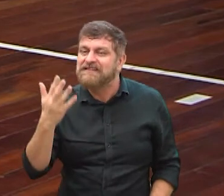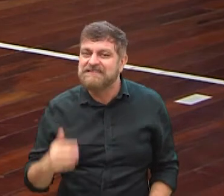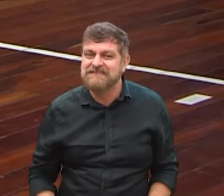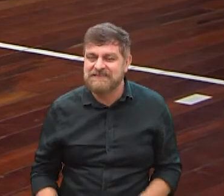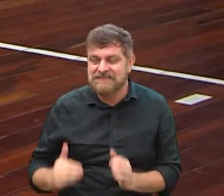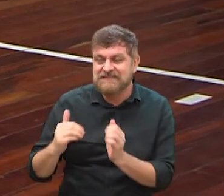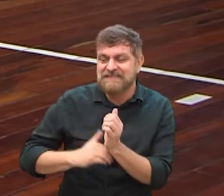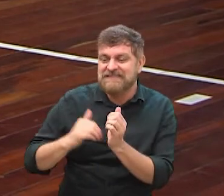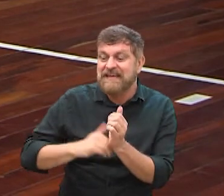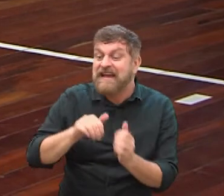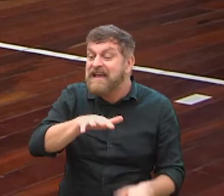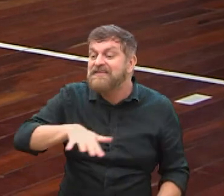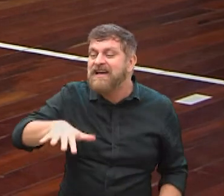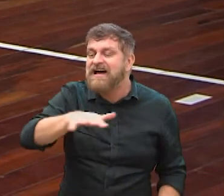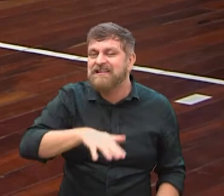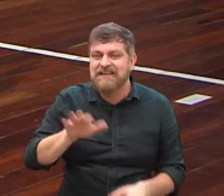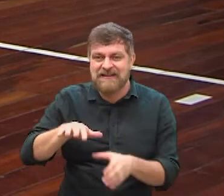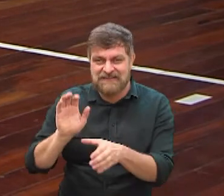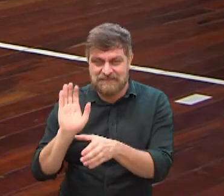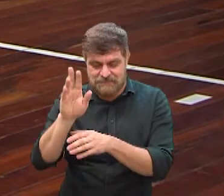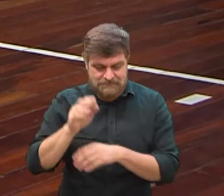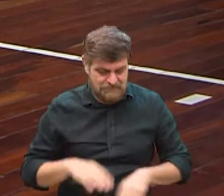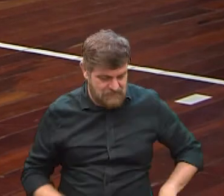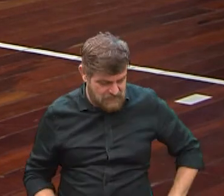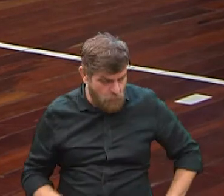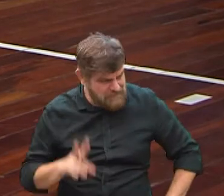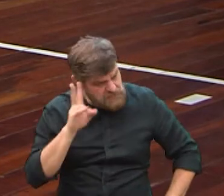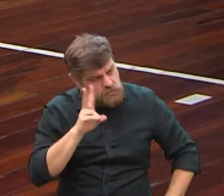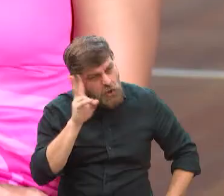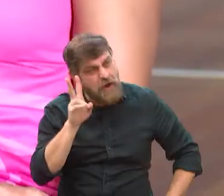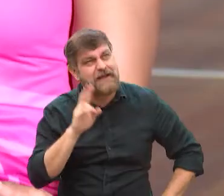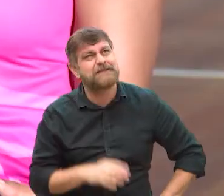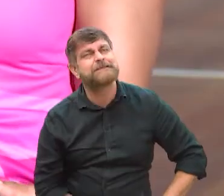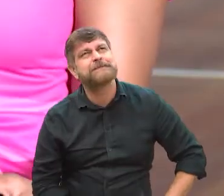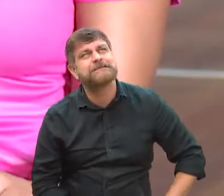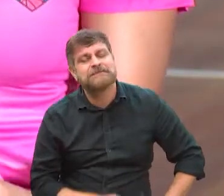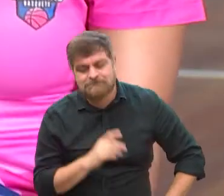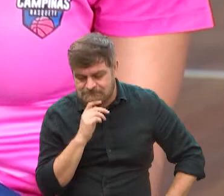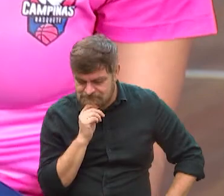ver com o mundo do basquete. Uma história.